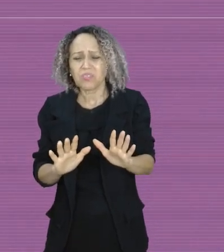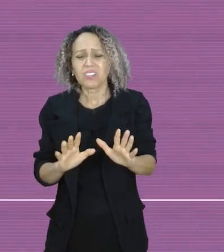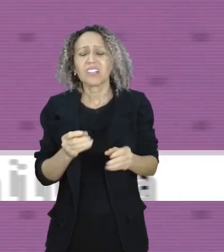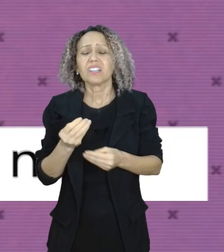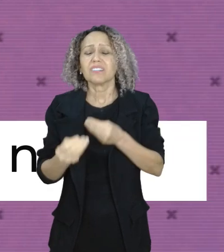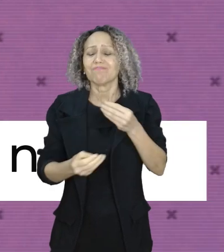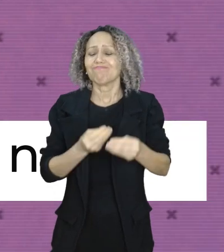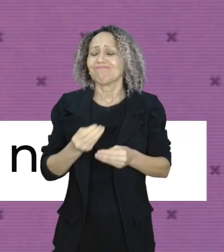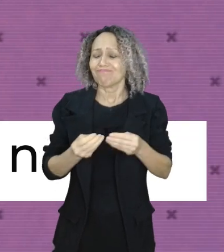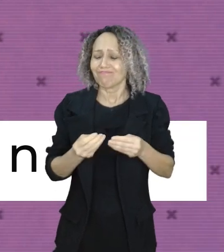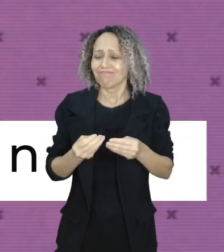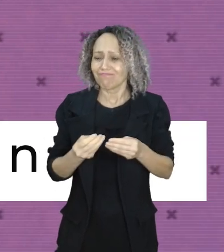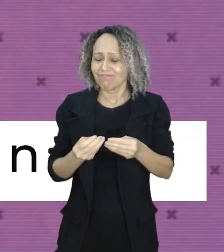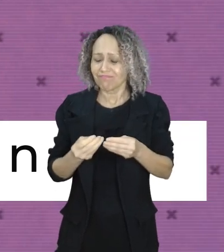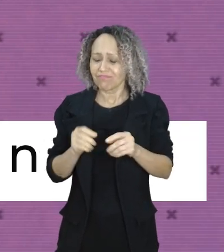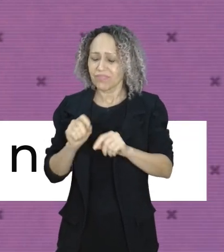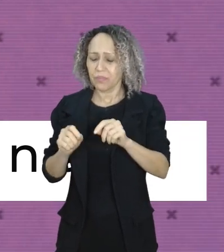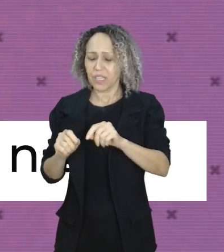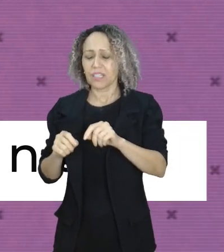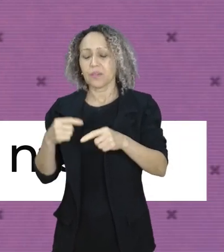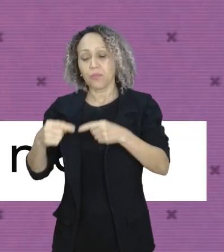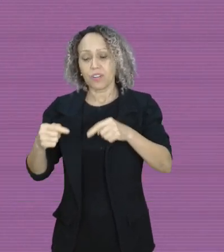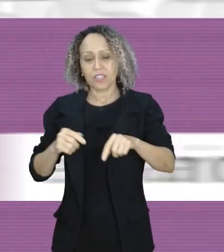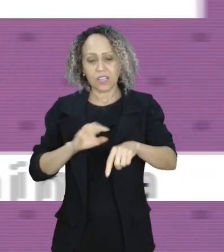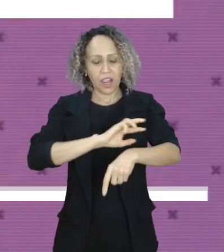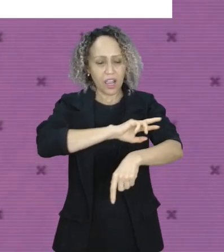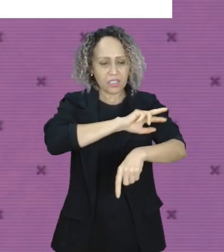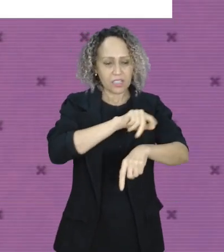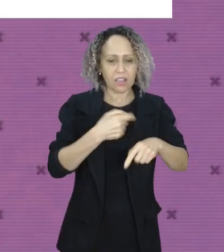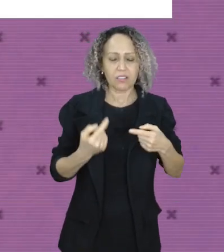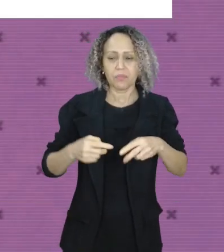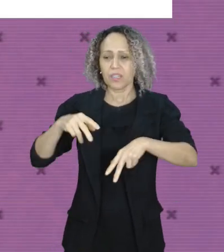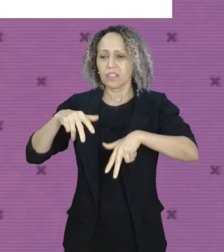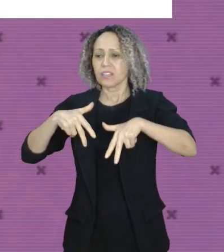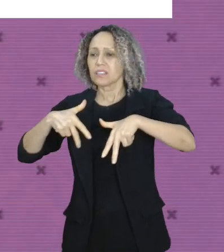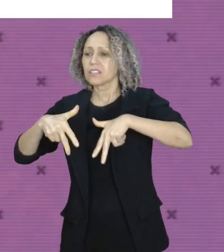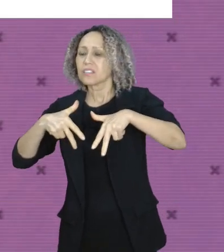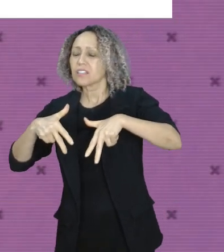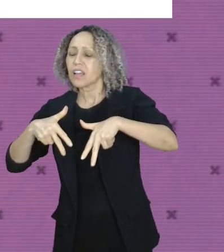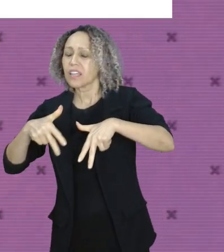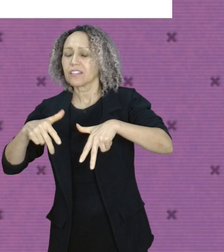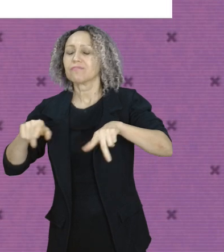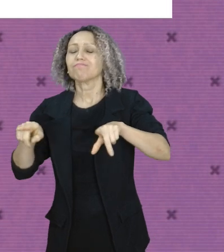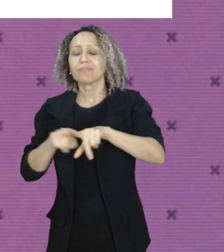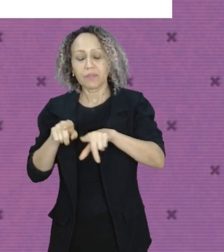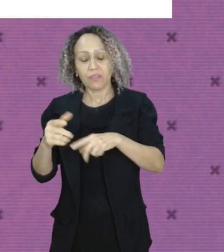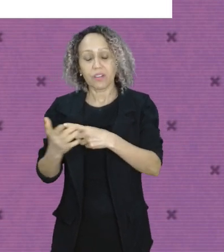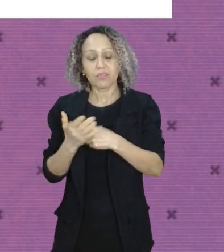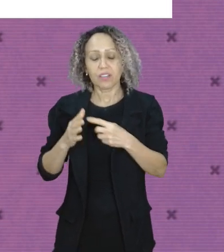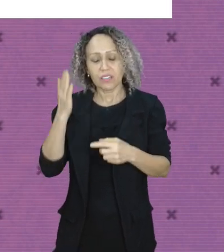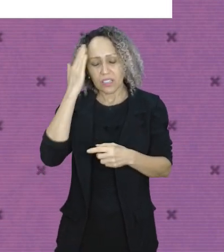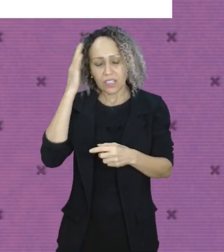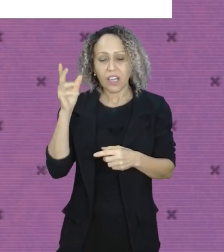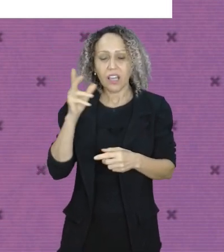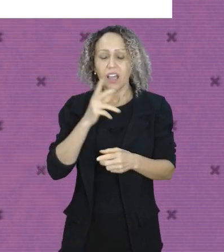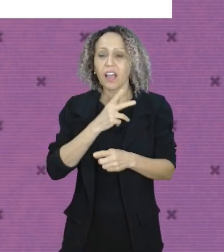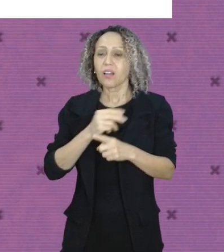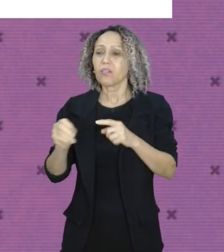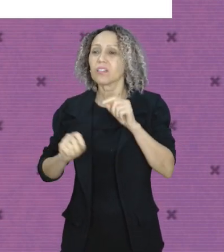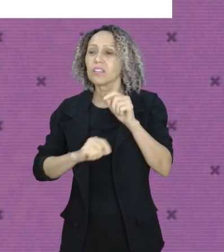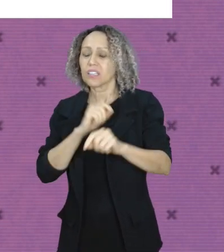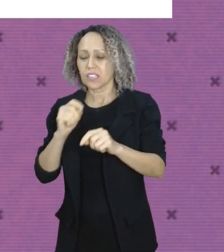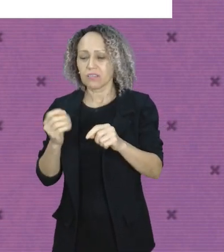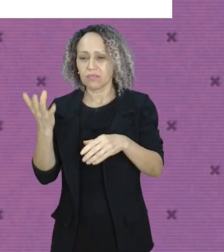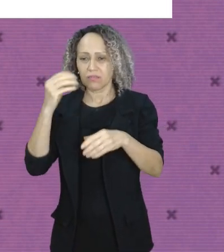E ainda, elas irão nos ajudar a recordar as conquistas com a implementação do Sistema Único de